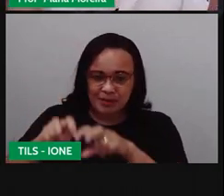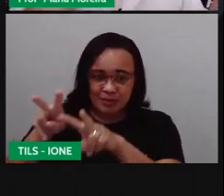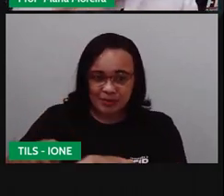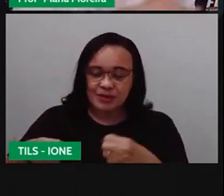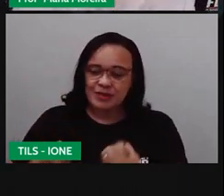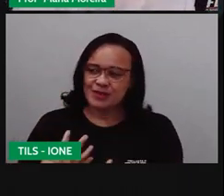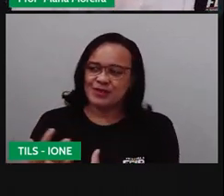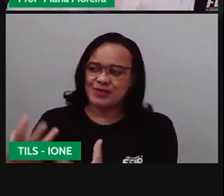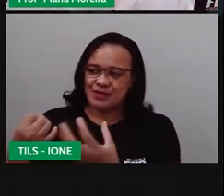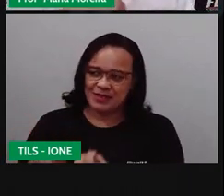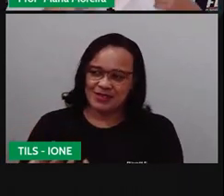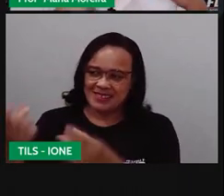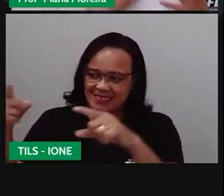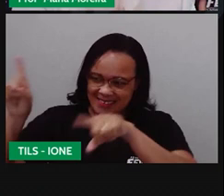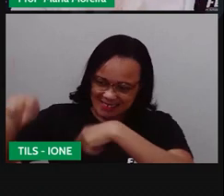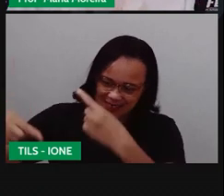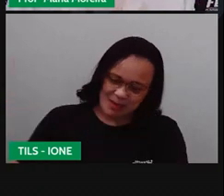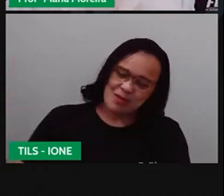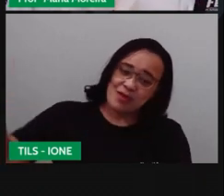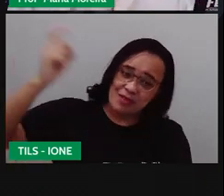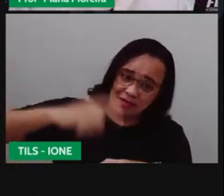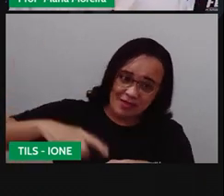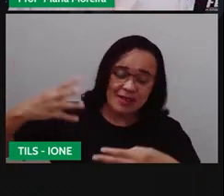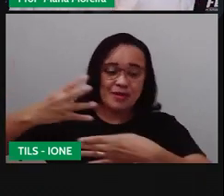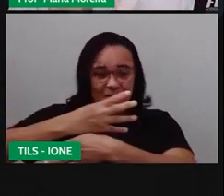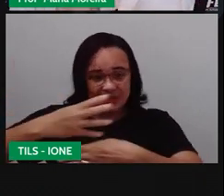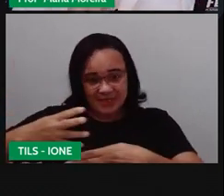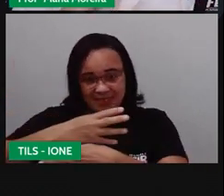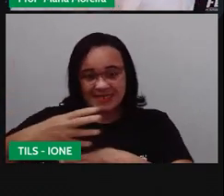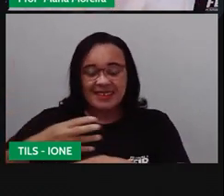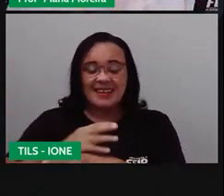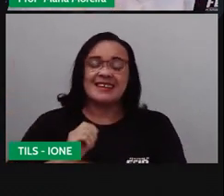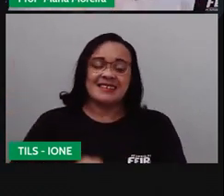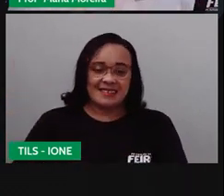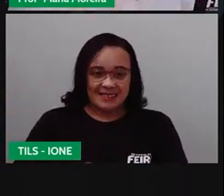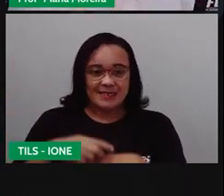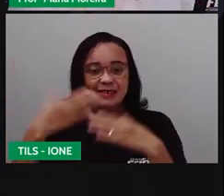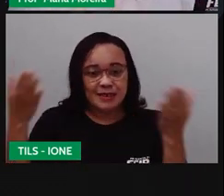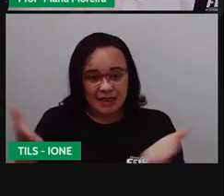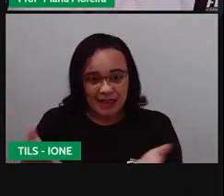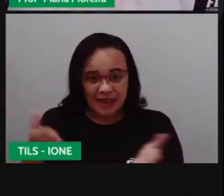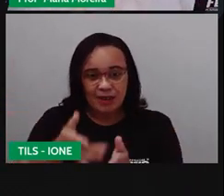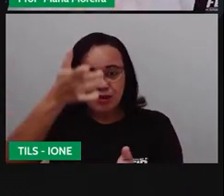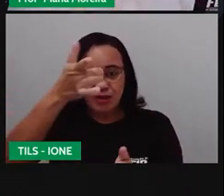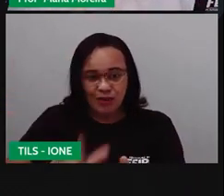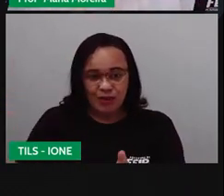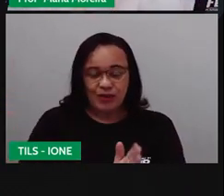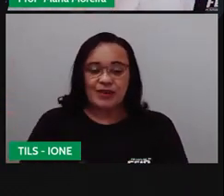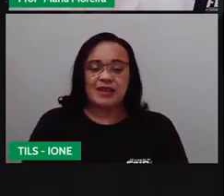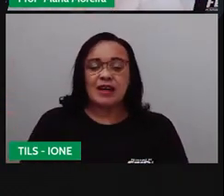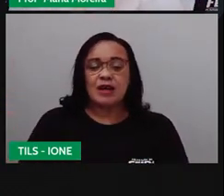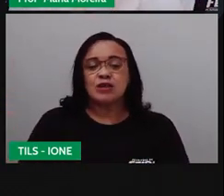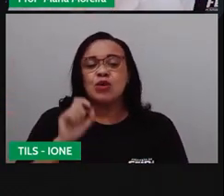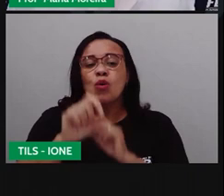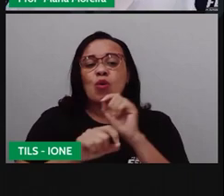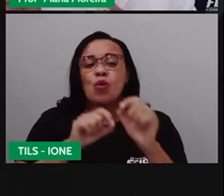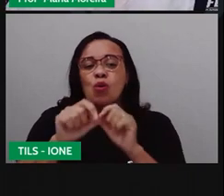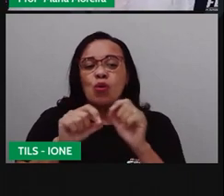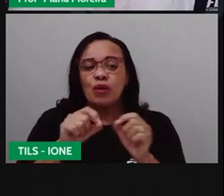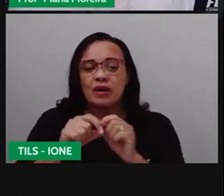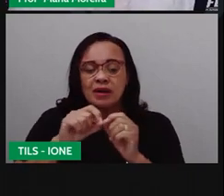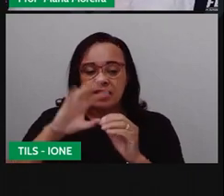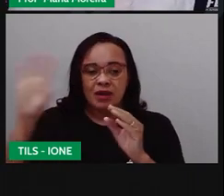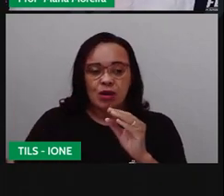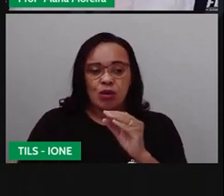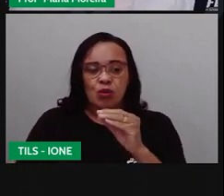produção do campo vinha para a cidade, que era matéria-prima, lembra disso? Pois é, olha a nossa retomada de conteúdo aqui agora. Vamos lá. Aquilo